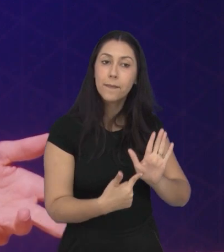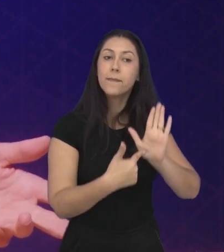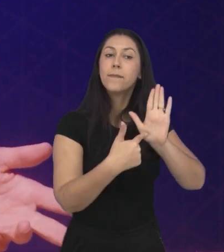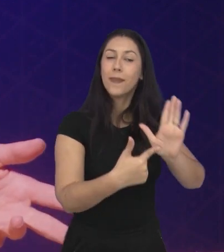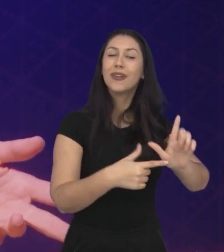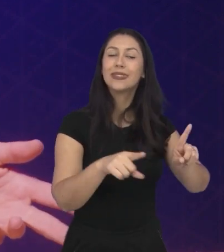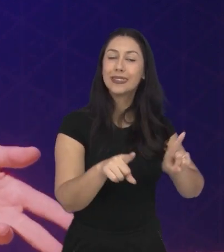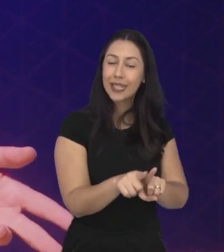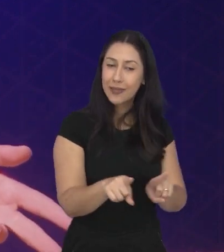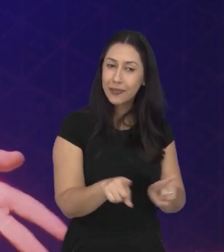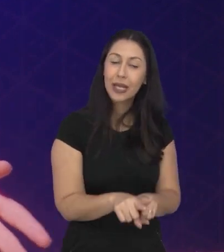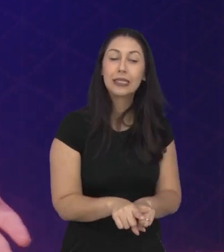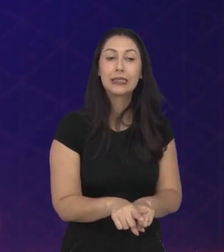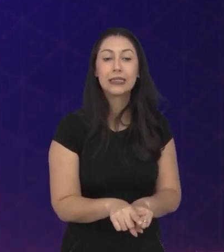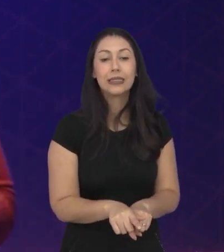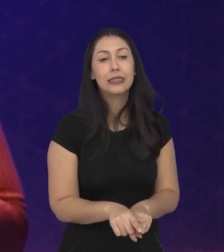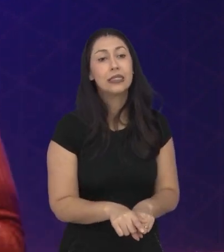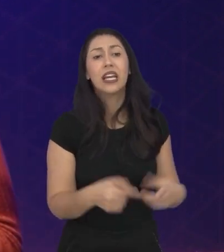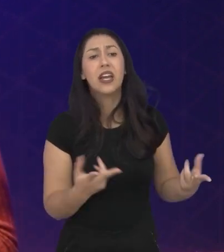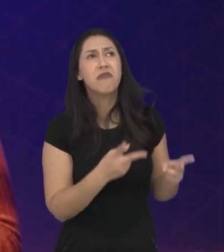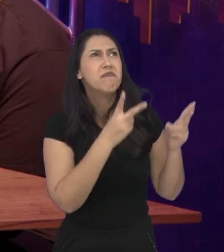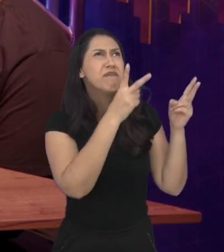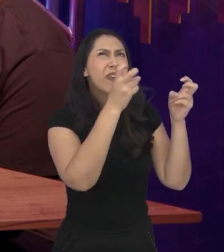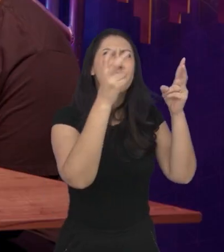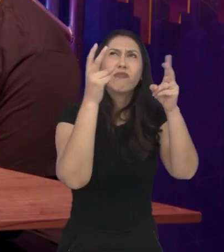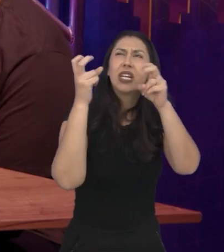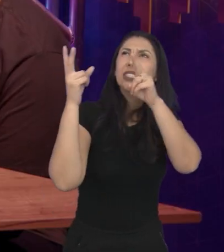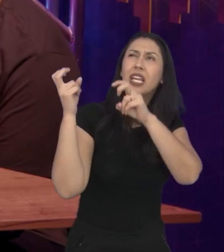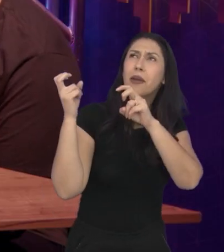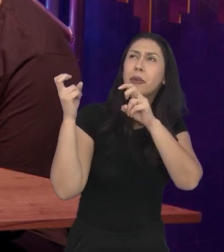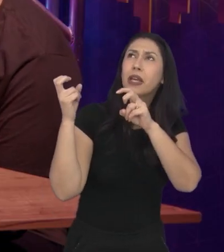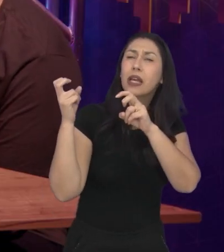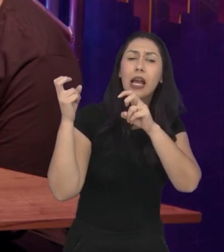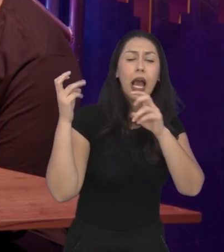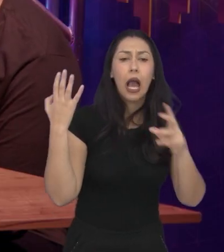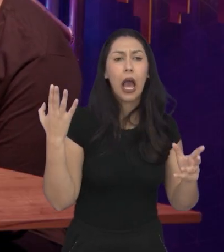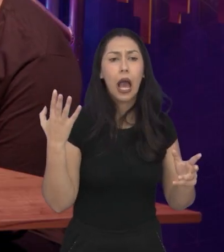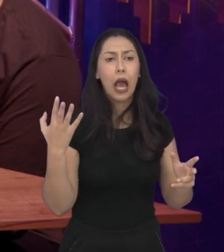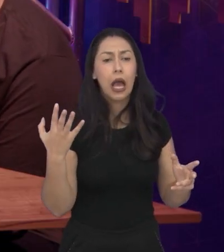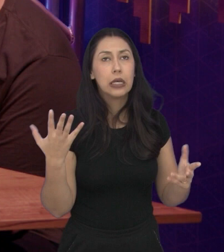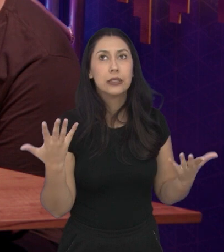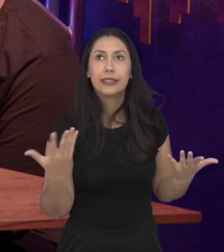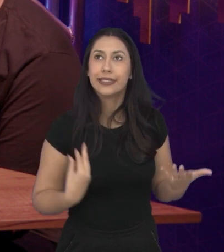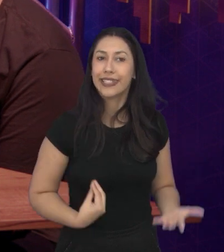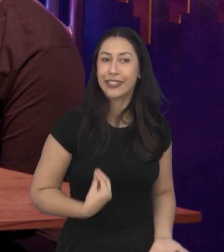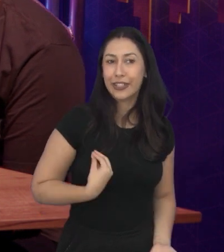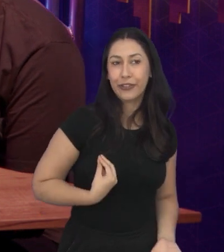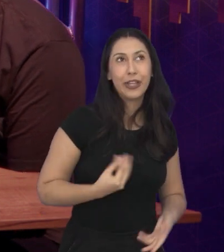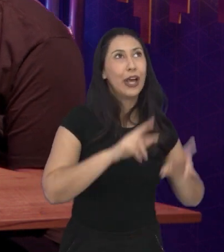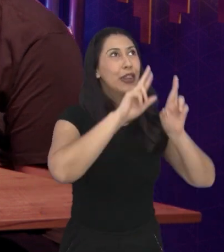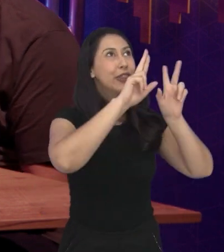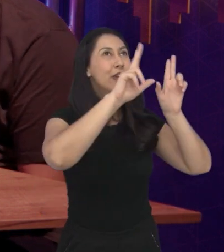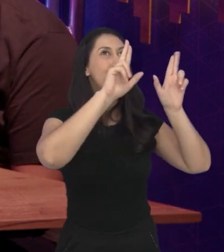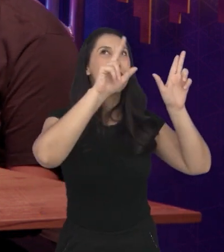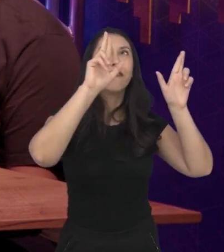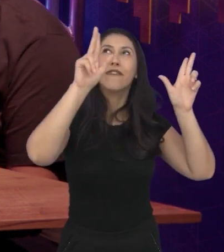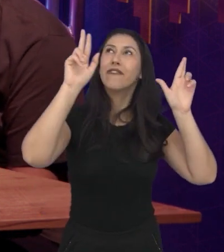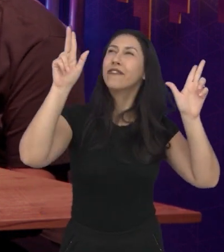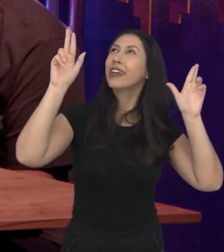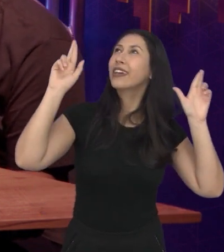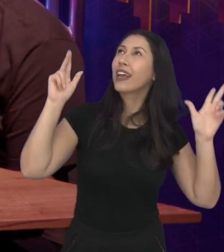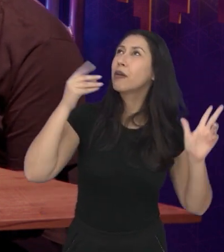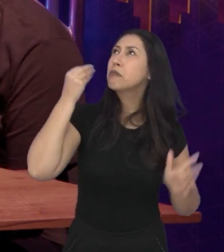Lugar ao mesmo tempo, mostra um pouco isso, esse filme, e a gente vai vendo então a Evelyn ali em diferentes mundos,